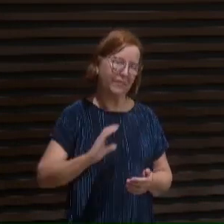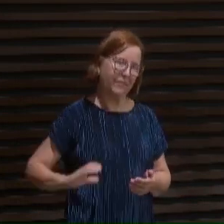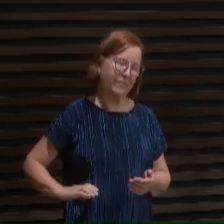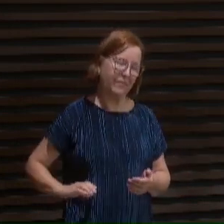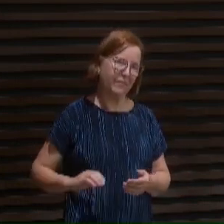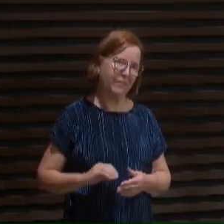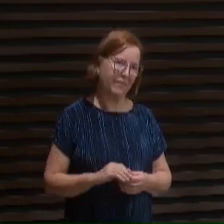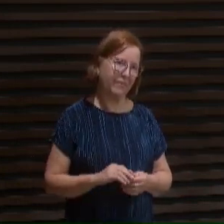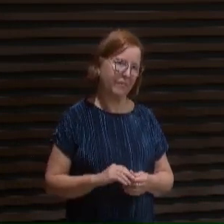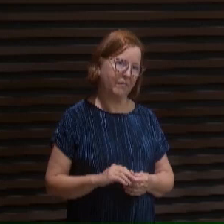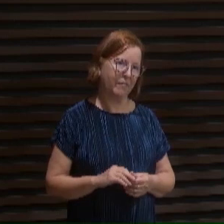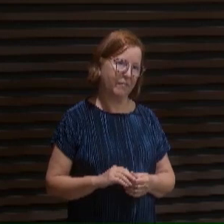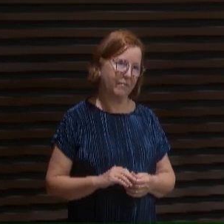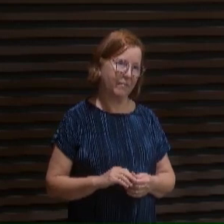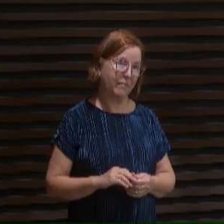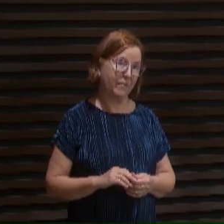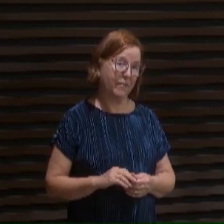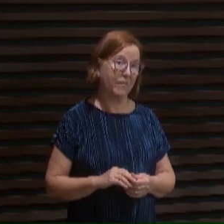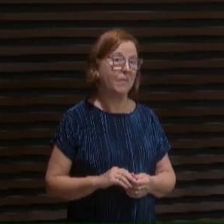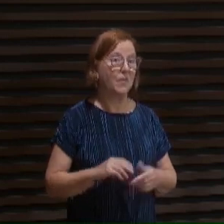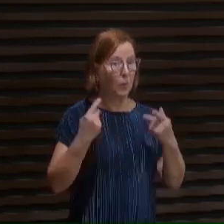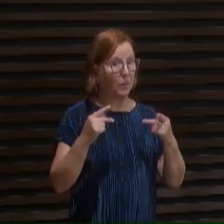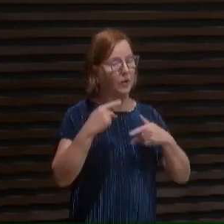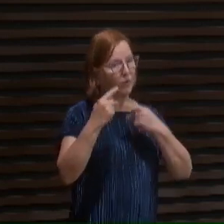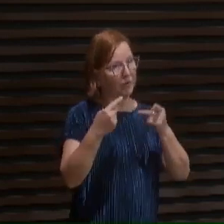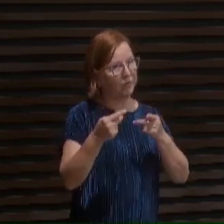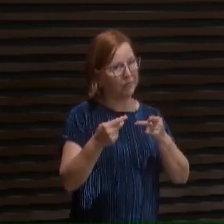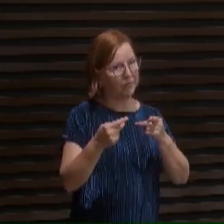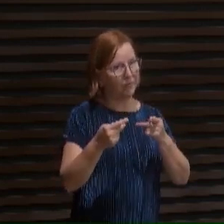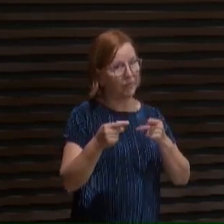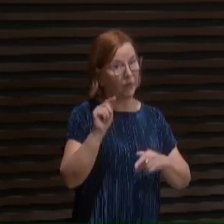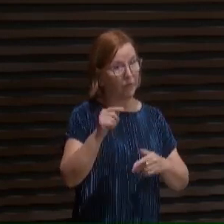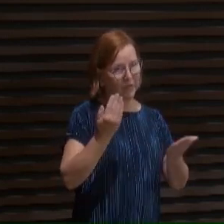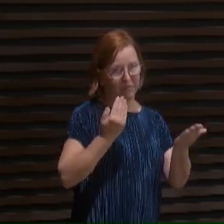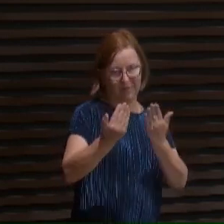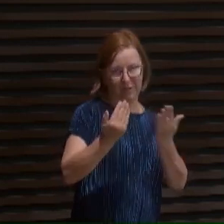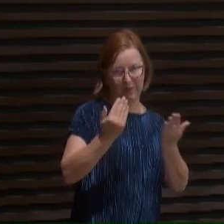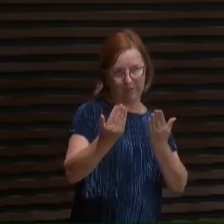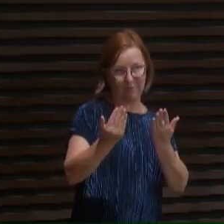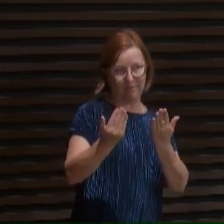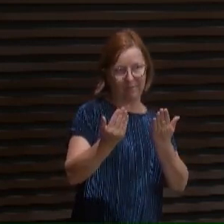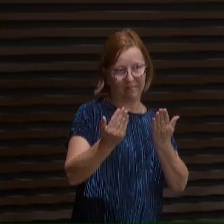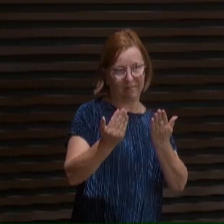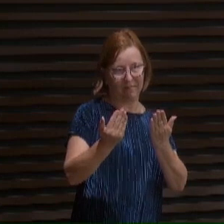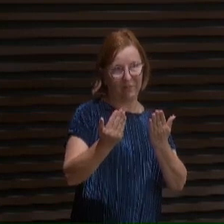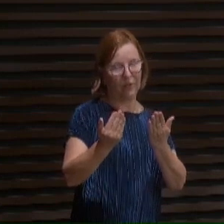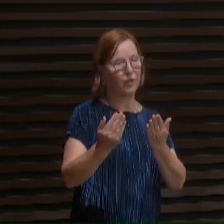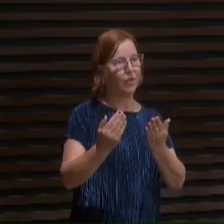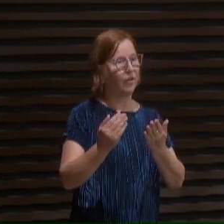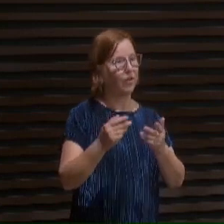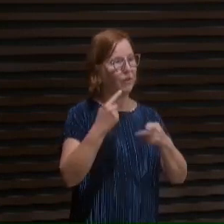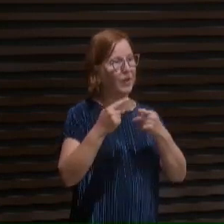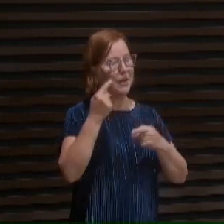Olha, palavra dele, é pesada. Você que é psicóloga, aqui eu vou falar agora para os